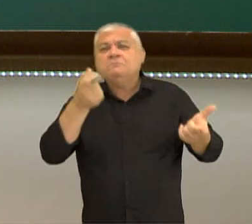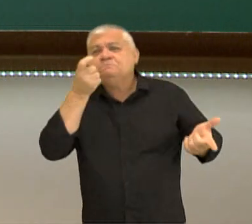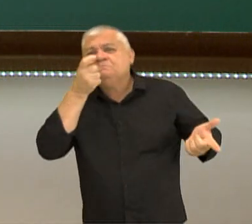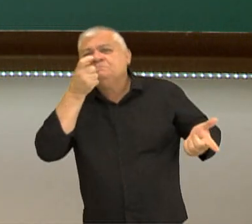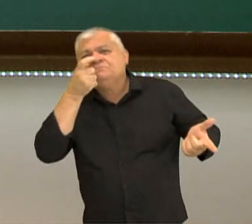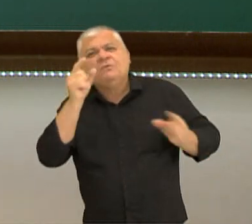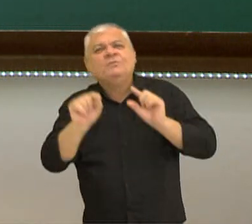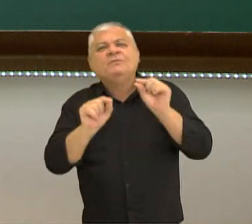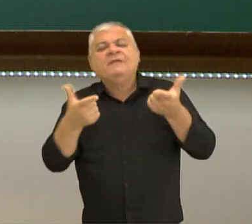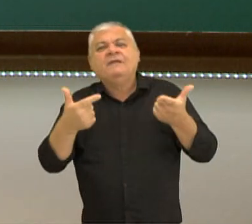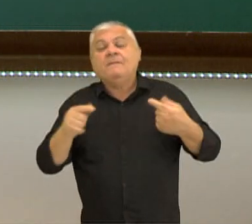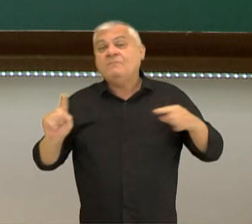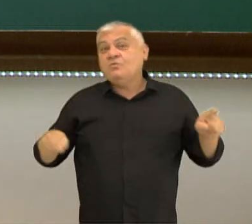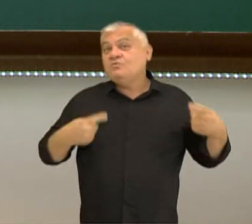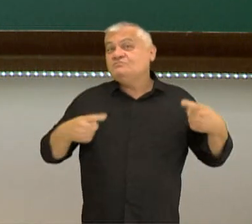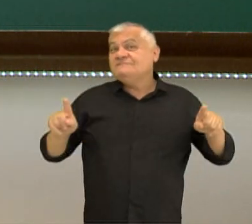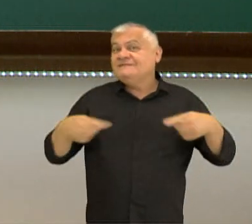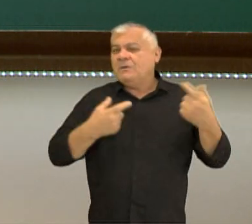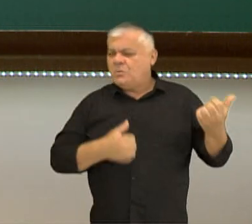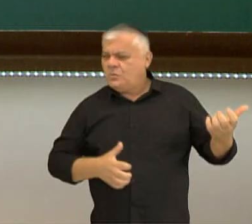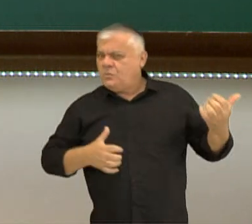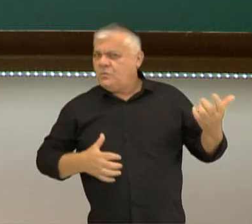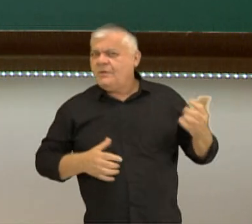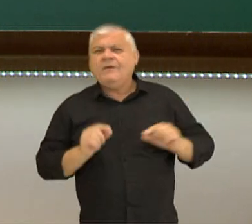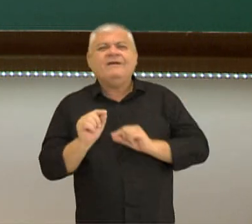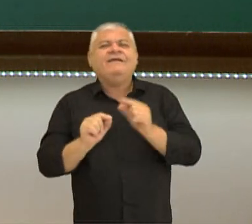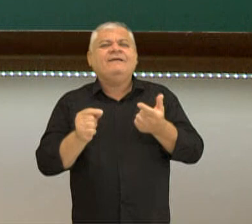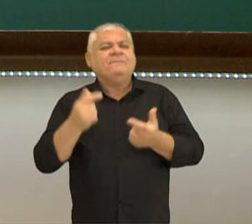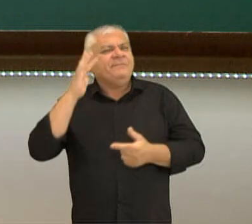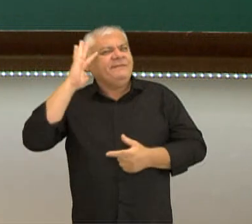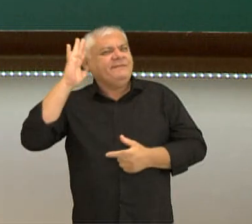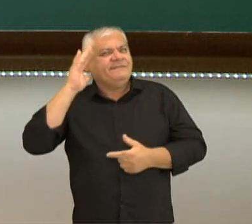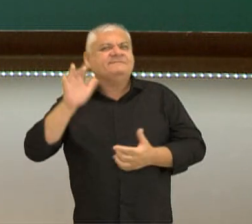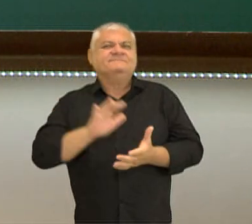Uma apresentação de música? Então, pensa aí um pouquinho.